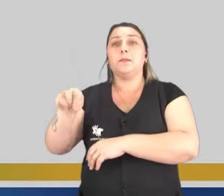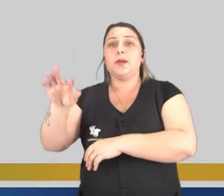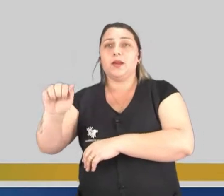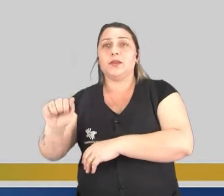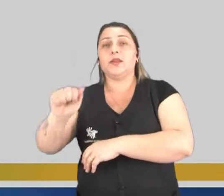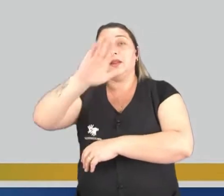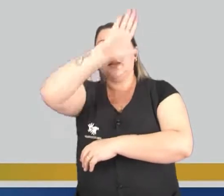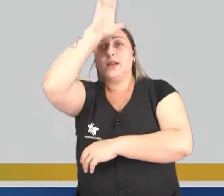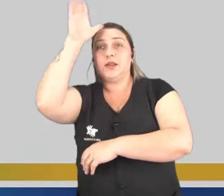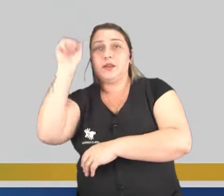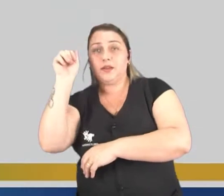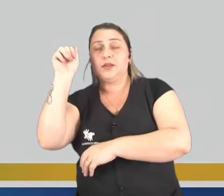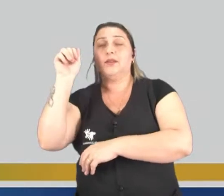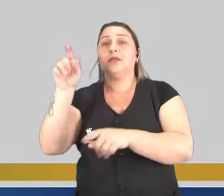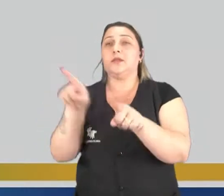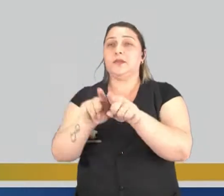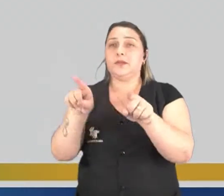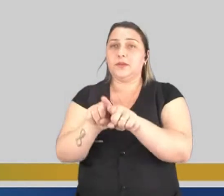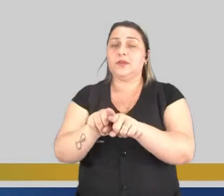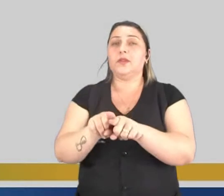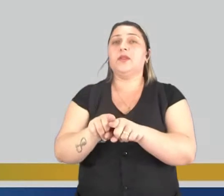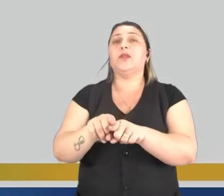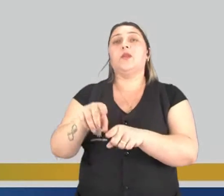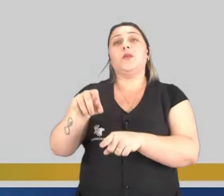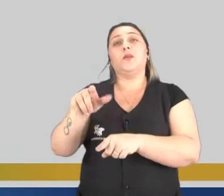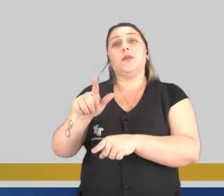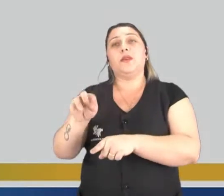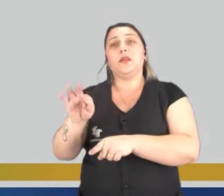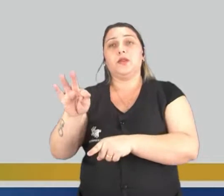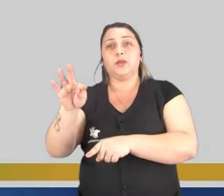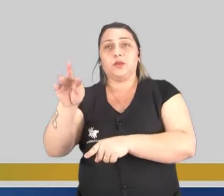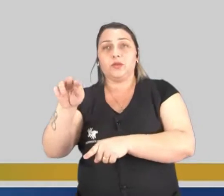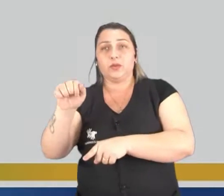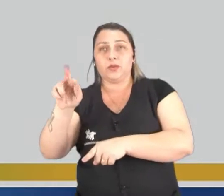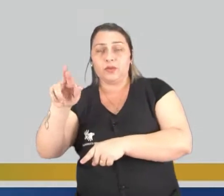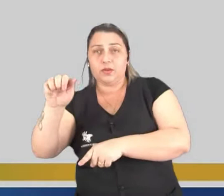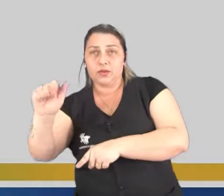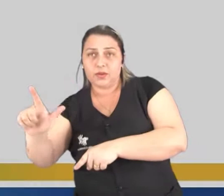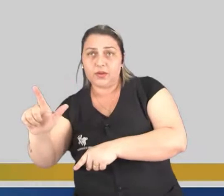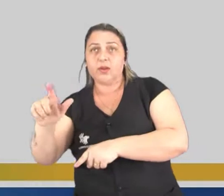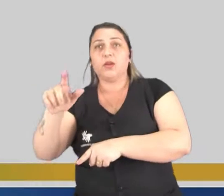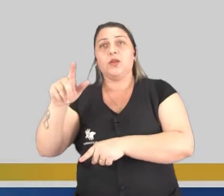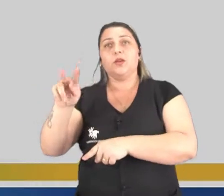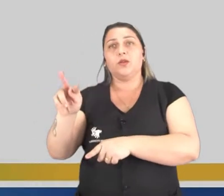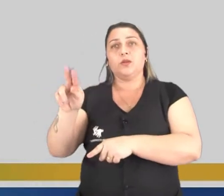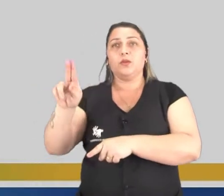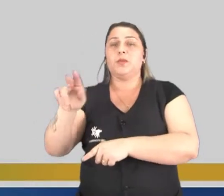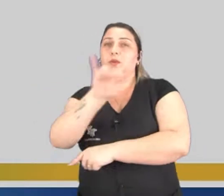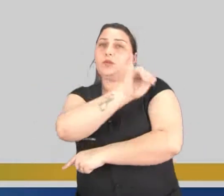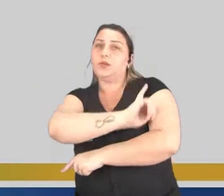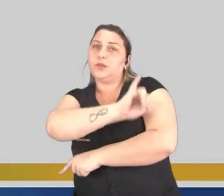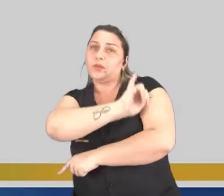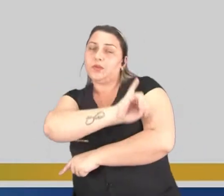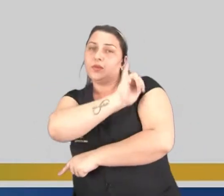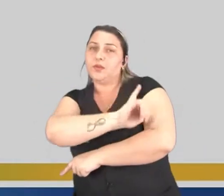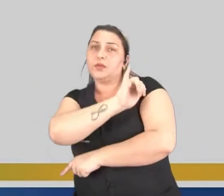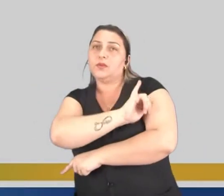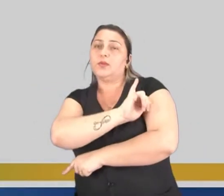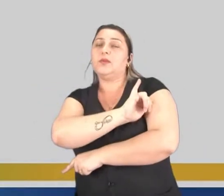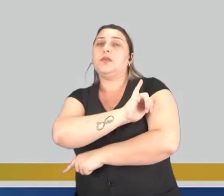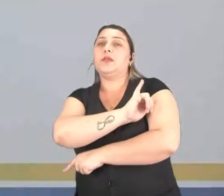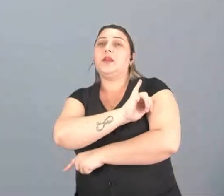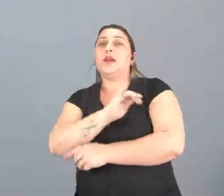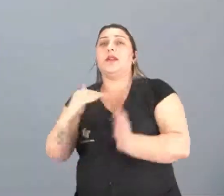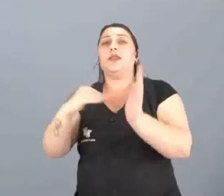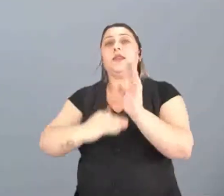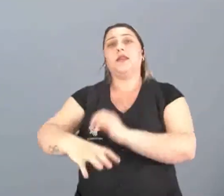E esses povos tupis que habitavam esse litoral, entre Tupis e Tupinambás, ali no Rio de Janeiro, do Rio de